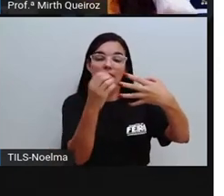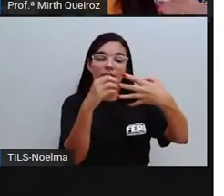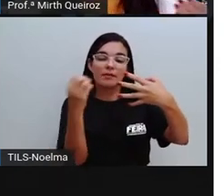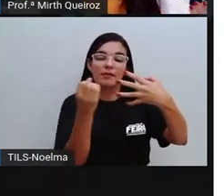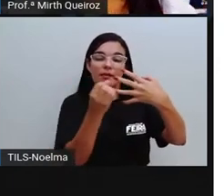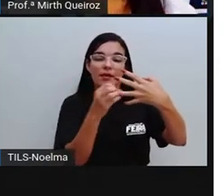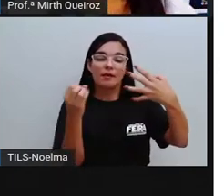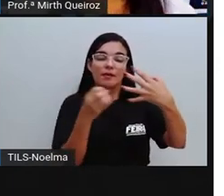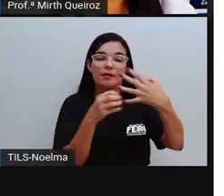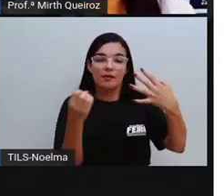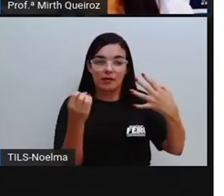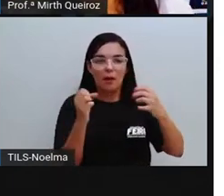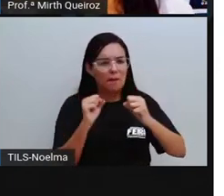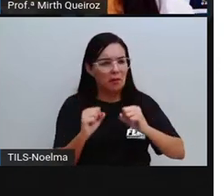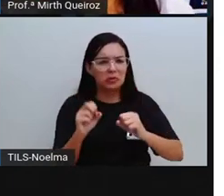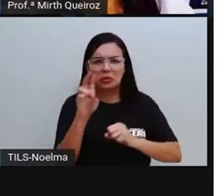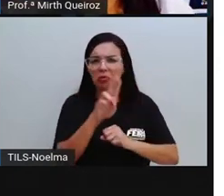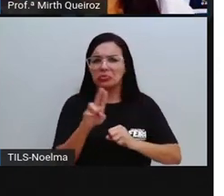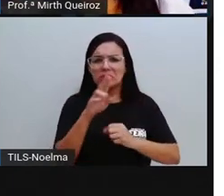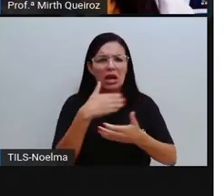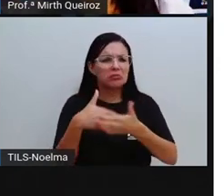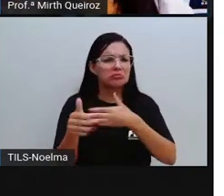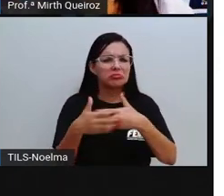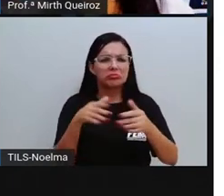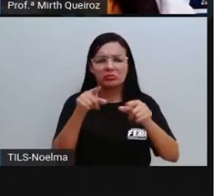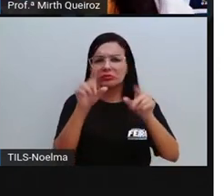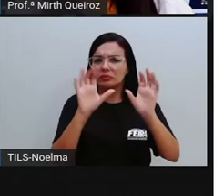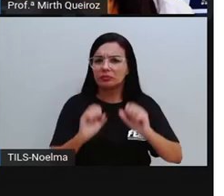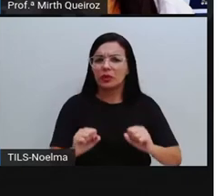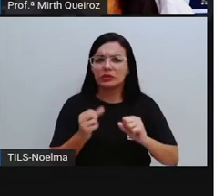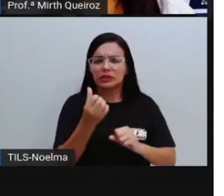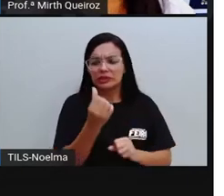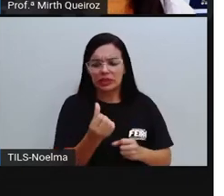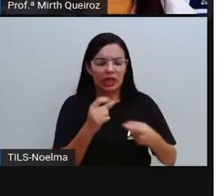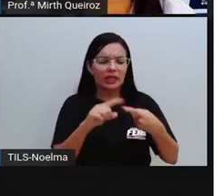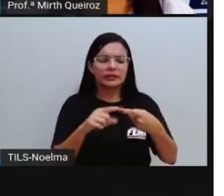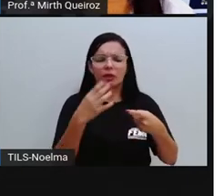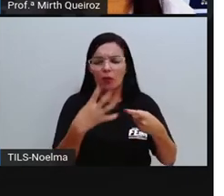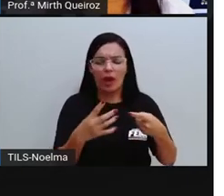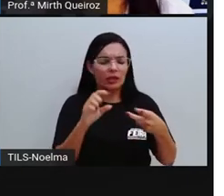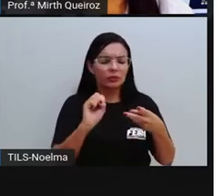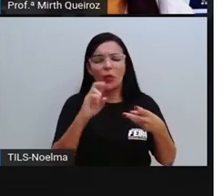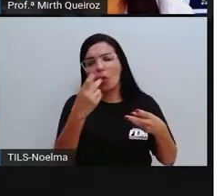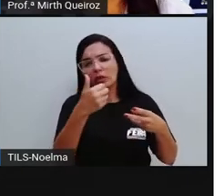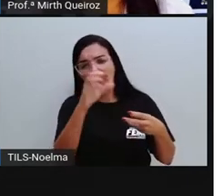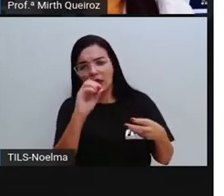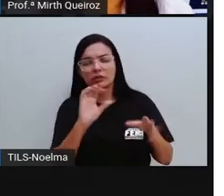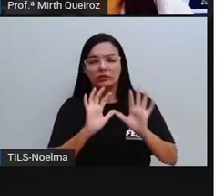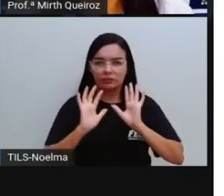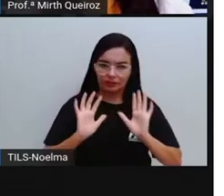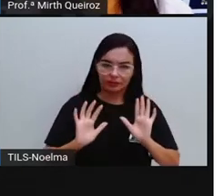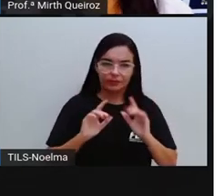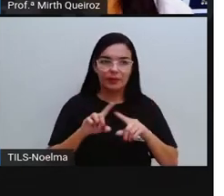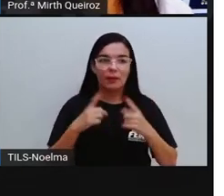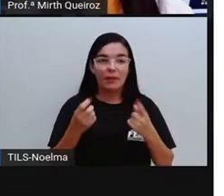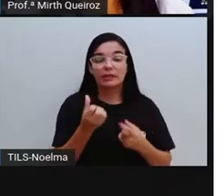podem utilizar de 7, pode utilizar de 6 mesmo, a de 4, a de 10, certo?